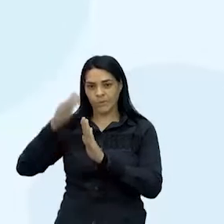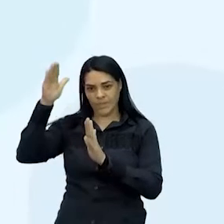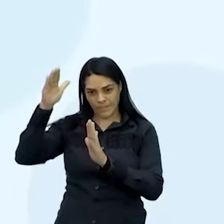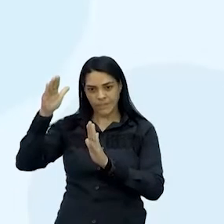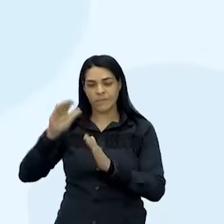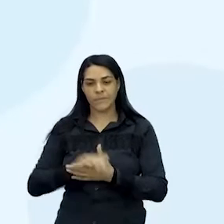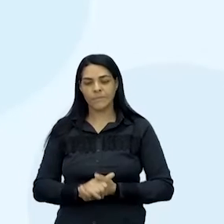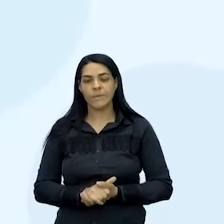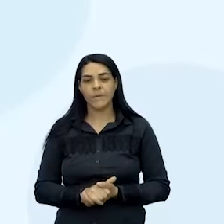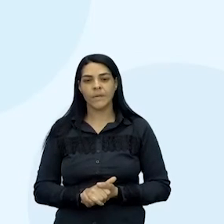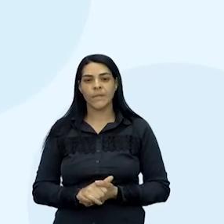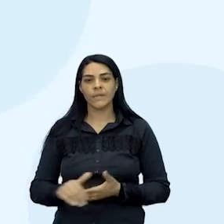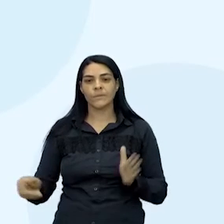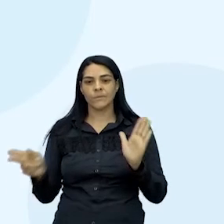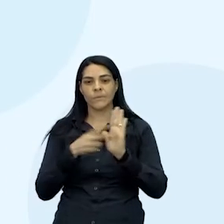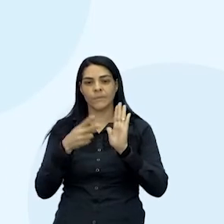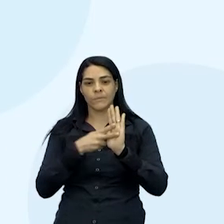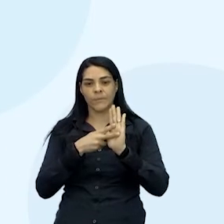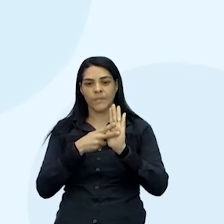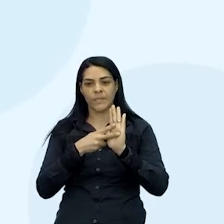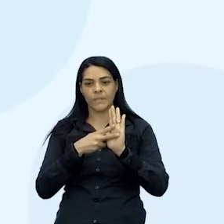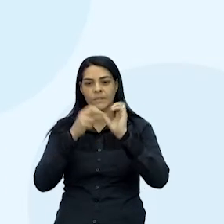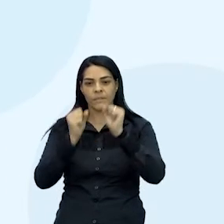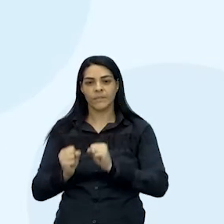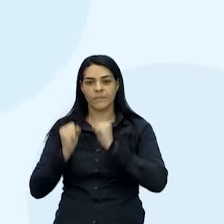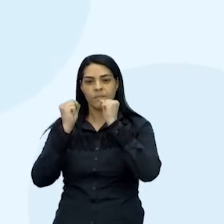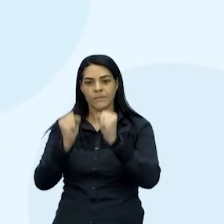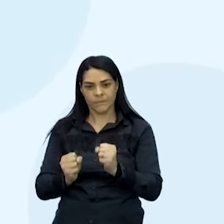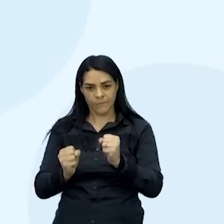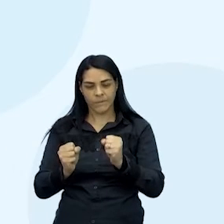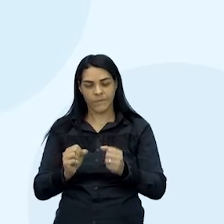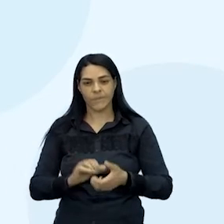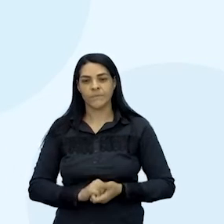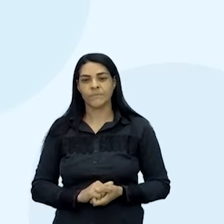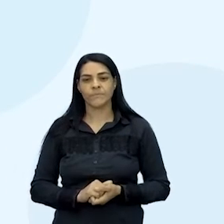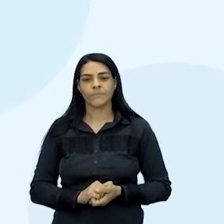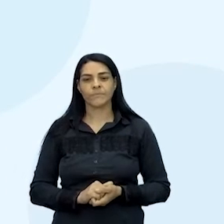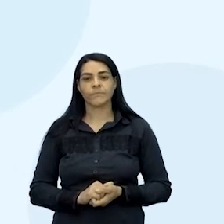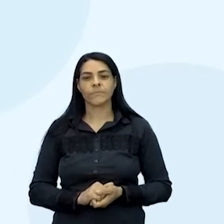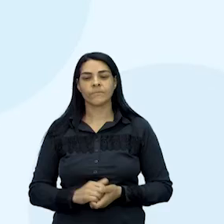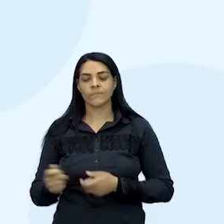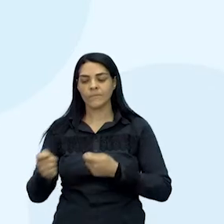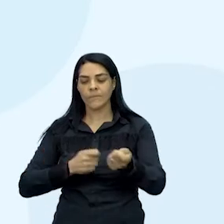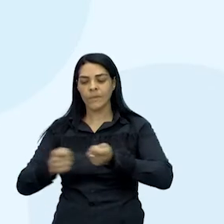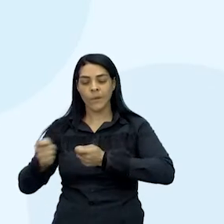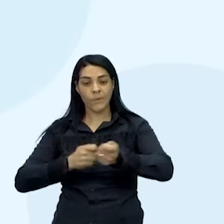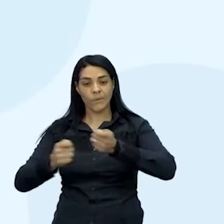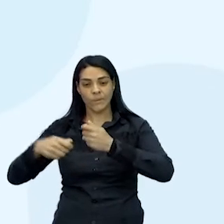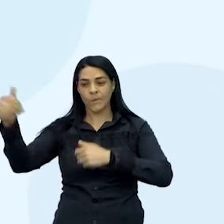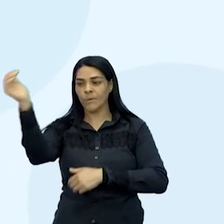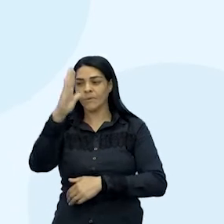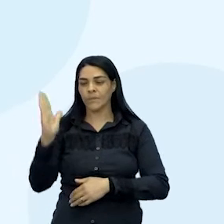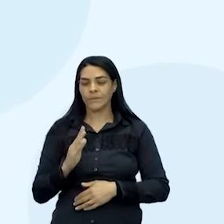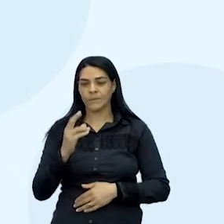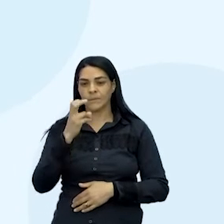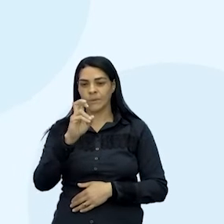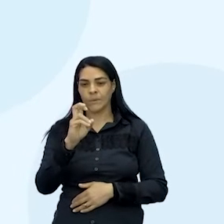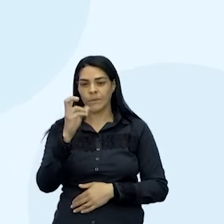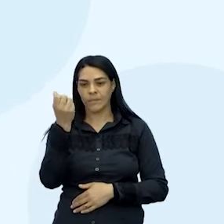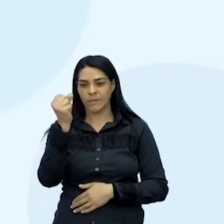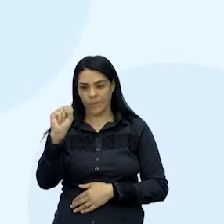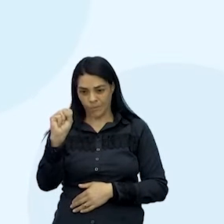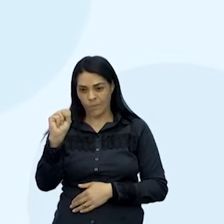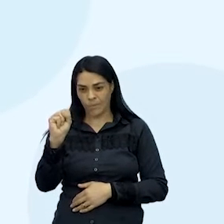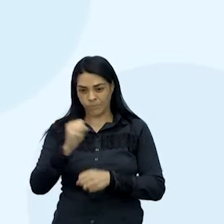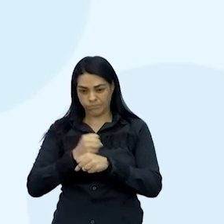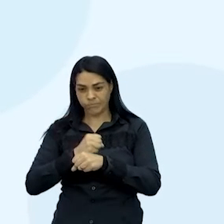imagem que é uma fotografia de Dom Pedro II, que governou o Brasil por 58 anos. Teve